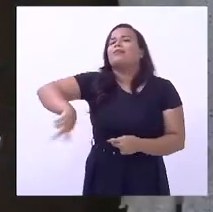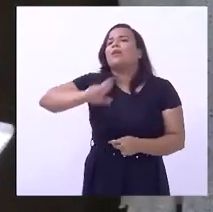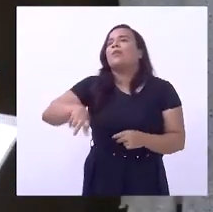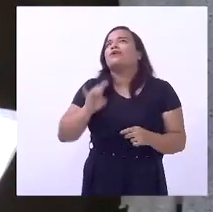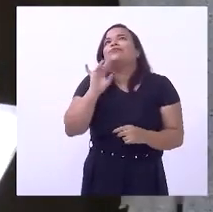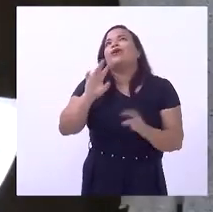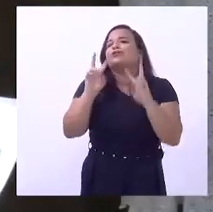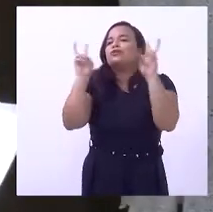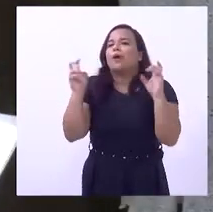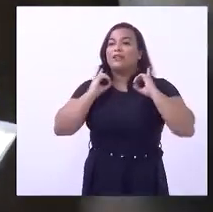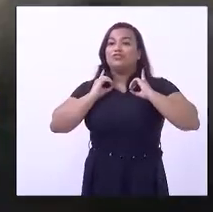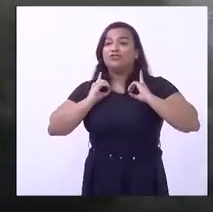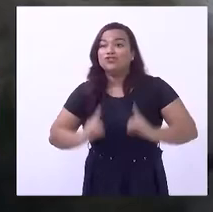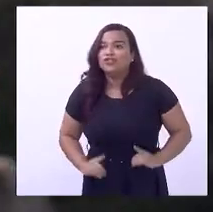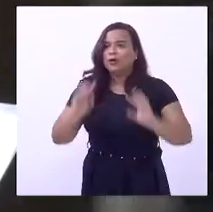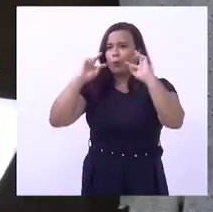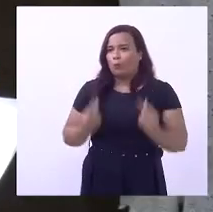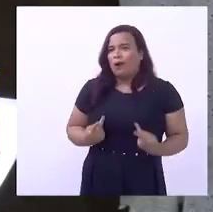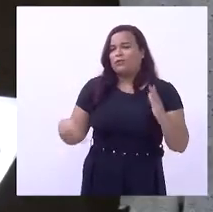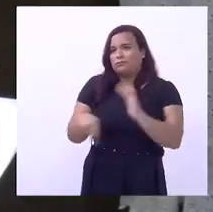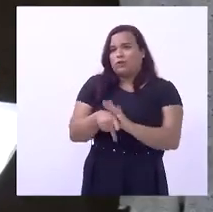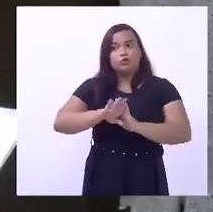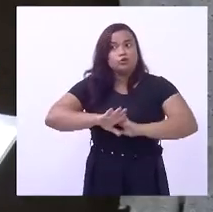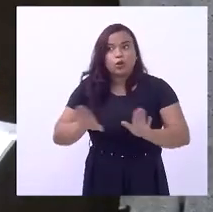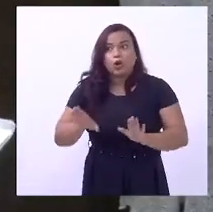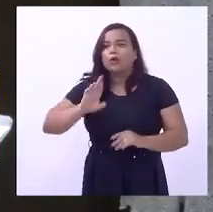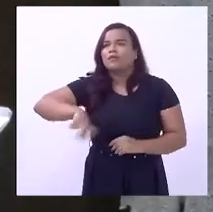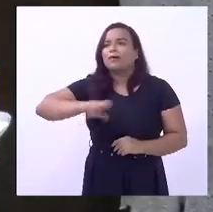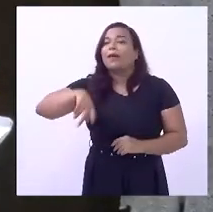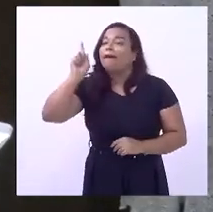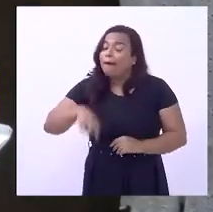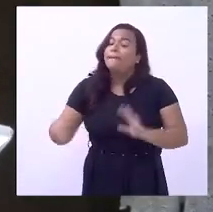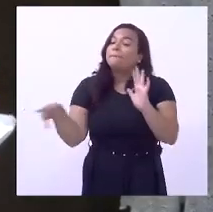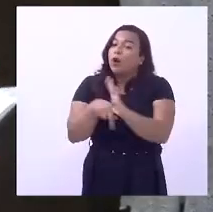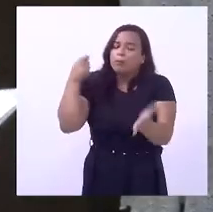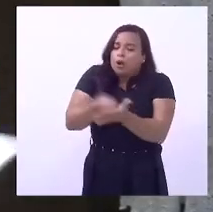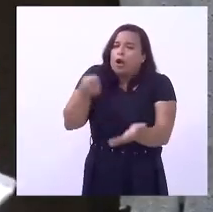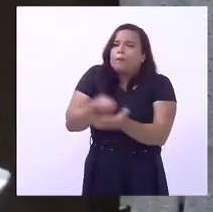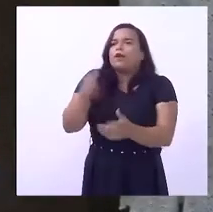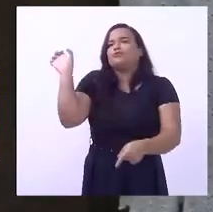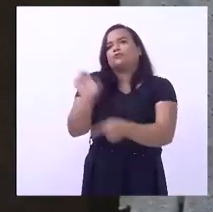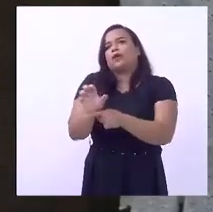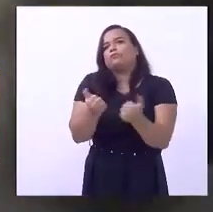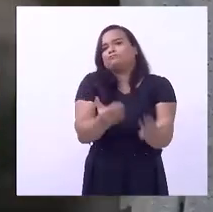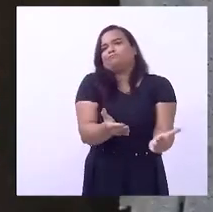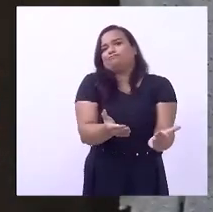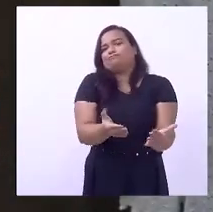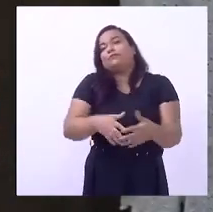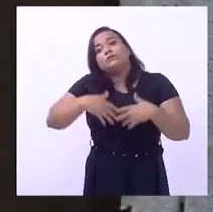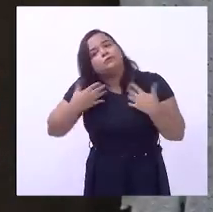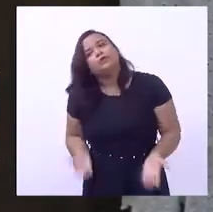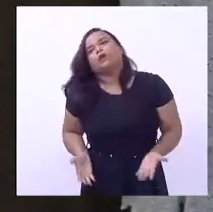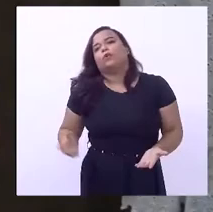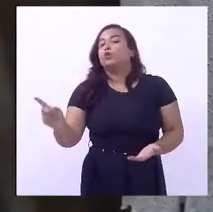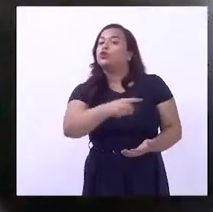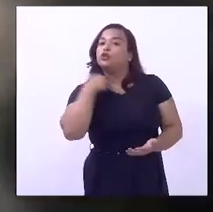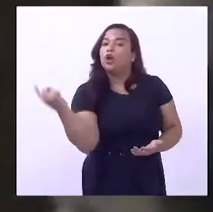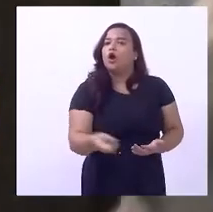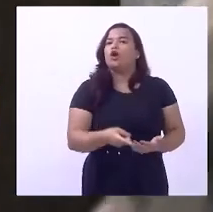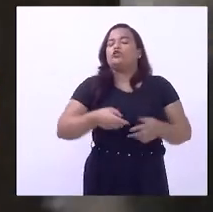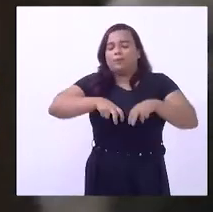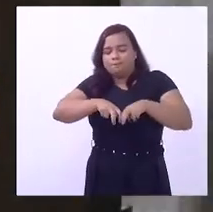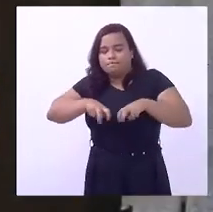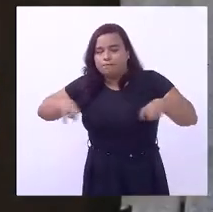questão de dignidade humana, é uma questão de dever do Estado. Então, senhor presidente, nós, da bancada do